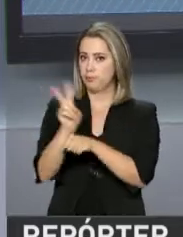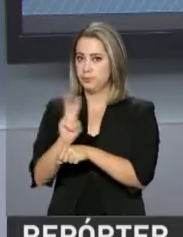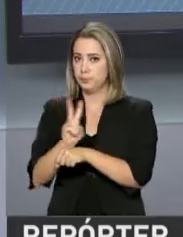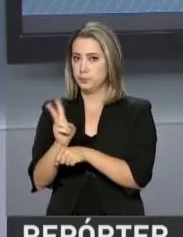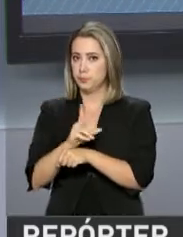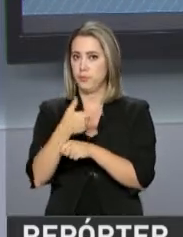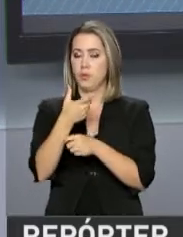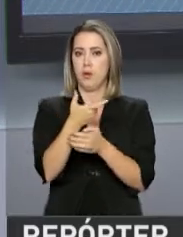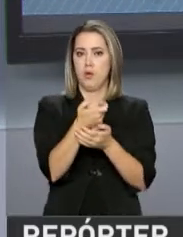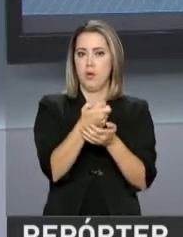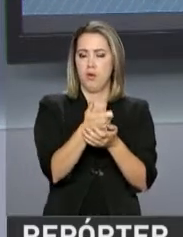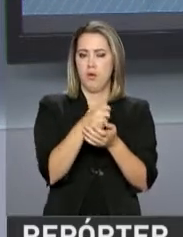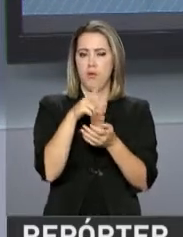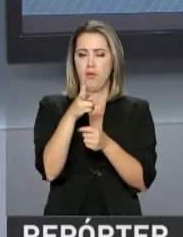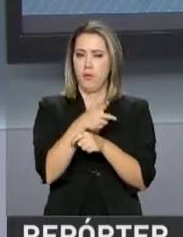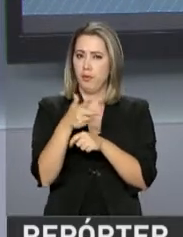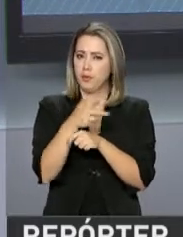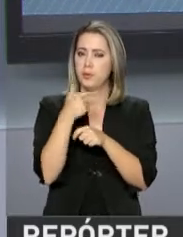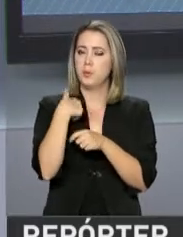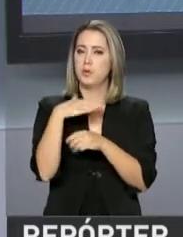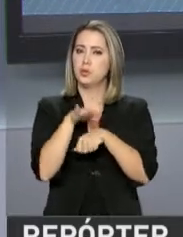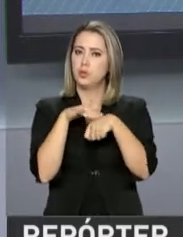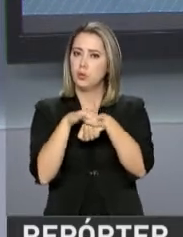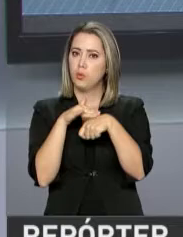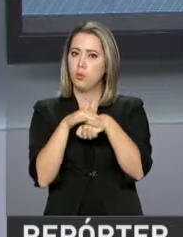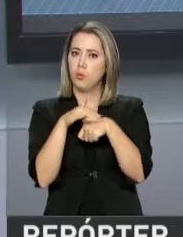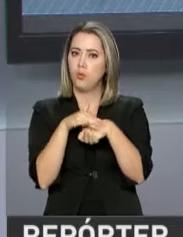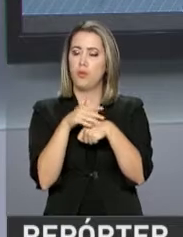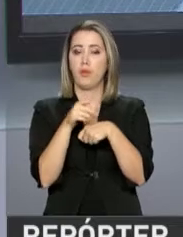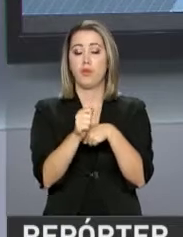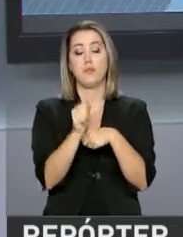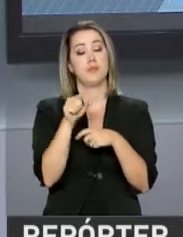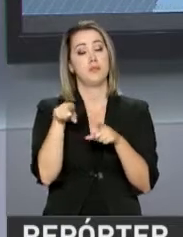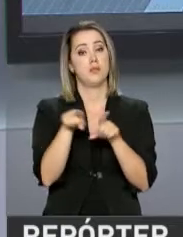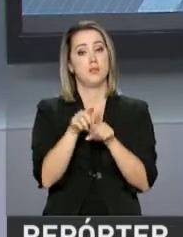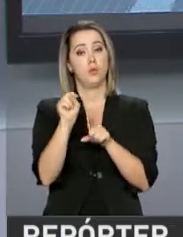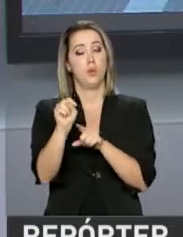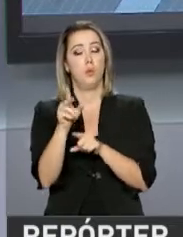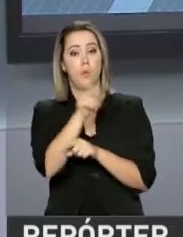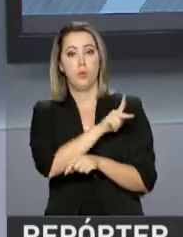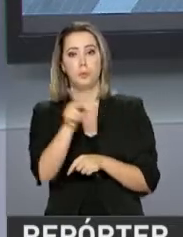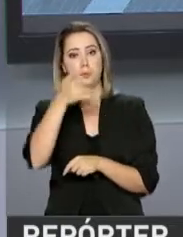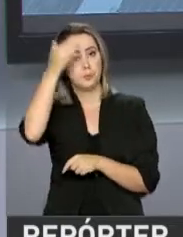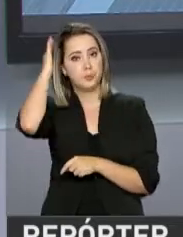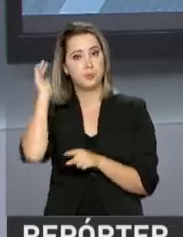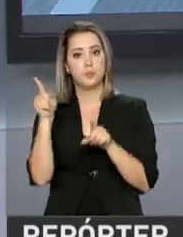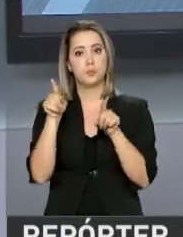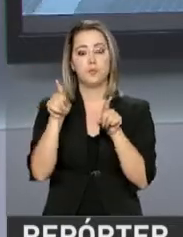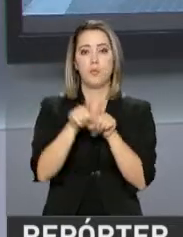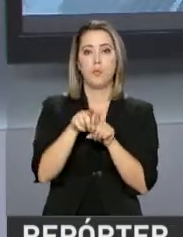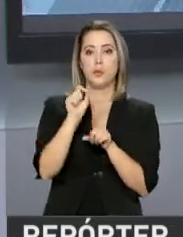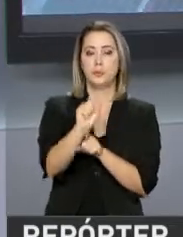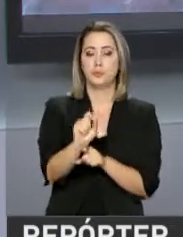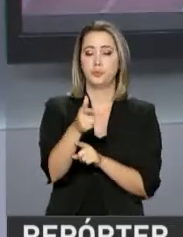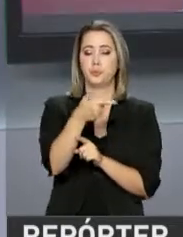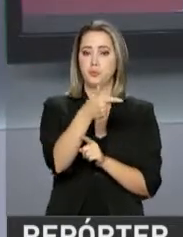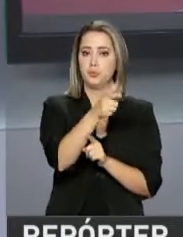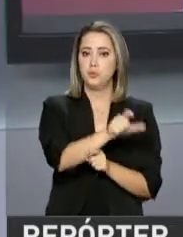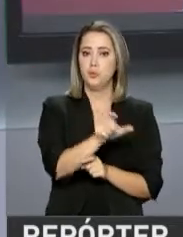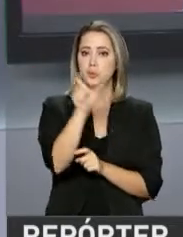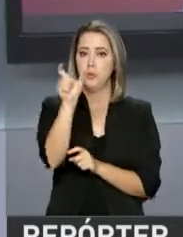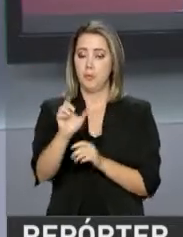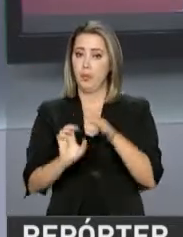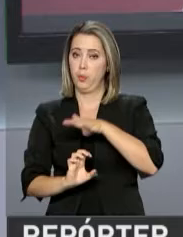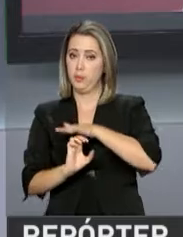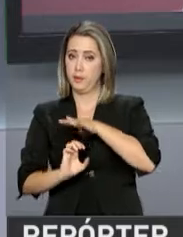presidente Temer e o empresário Joesley Batista. O repórter Paulo Lassalve acompanhou essa entrevista e tem os detalhes para a gente.